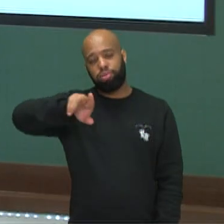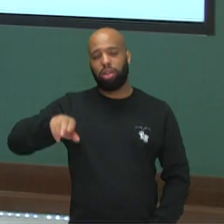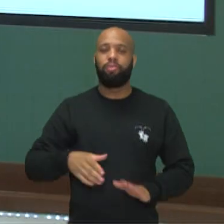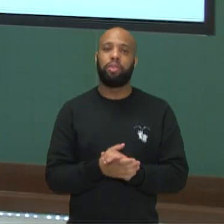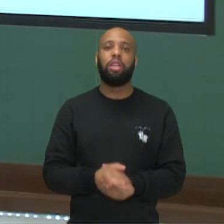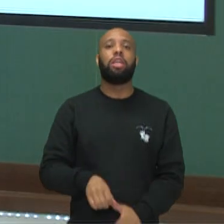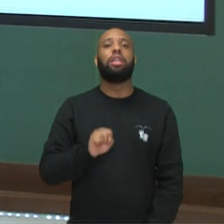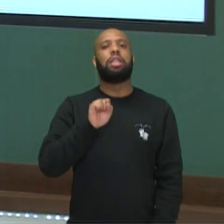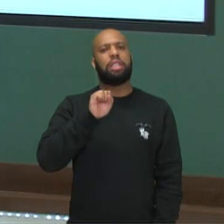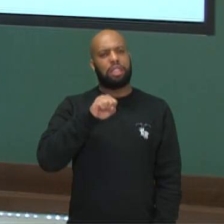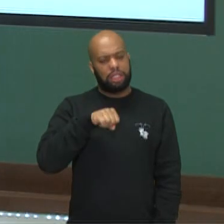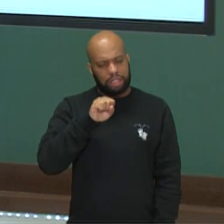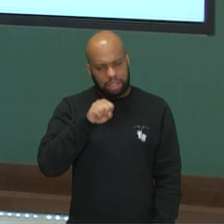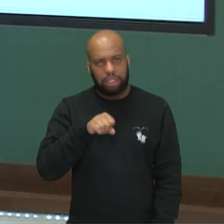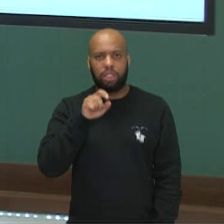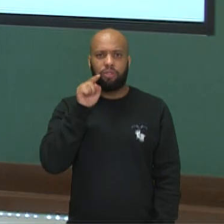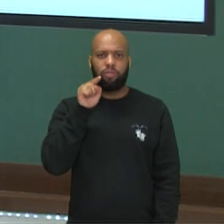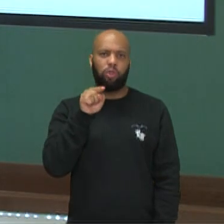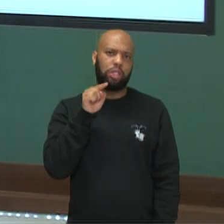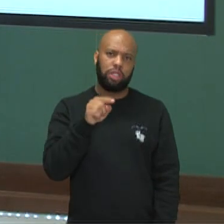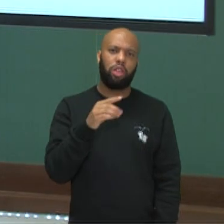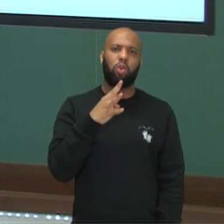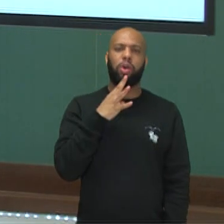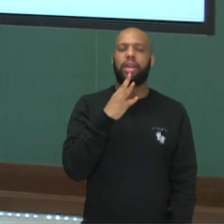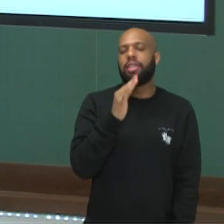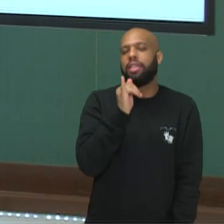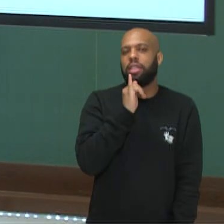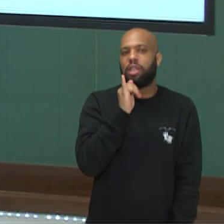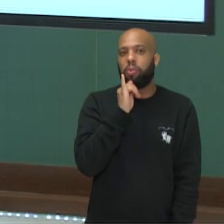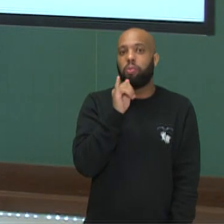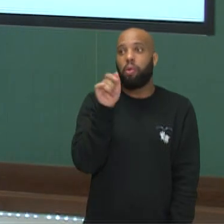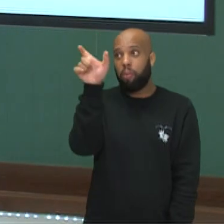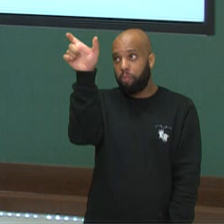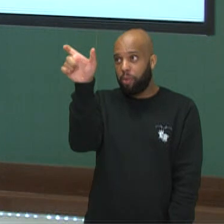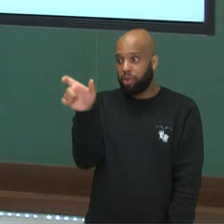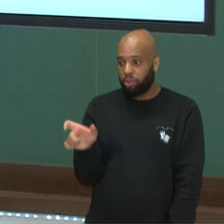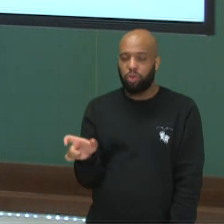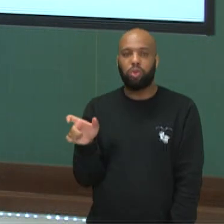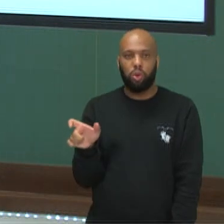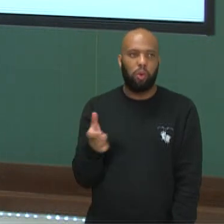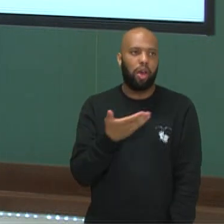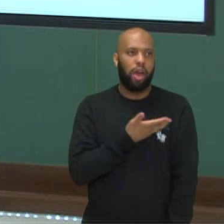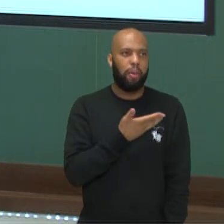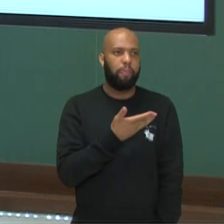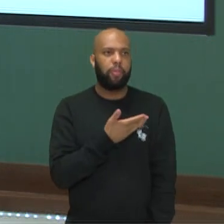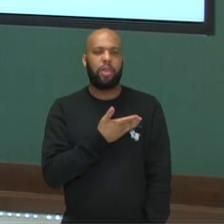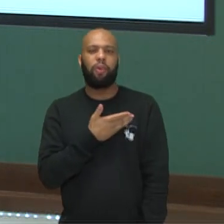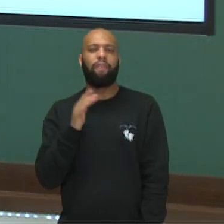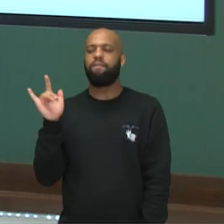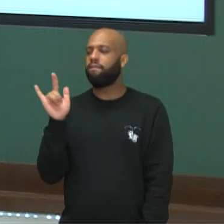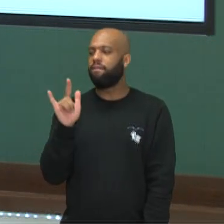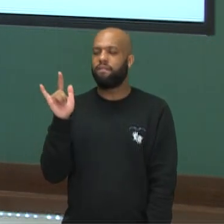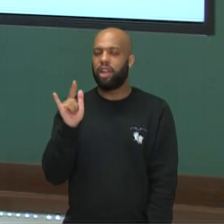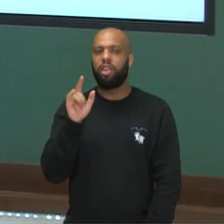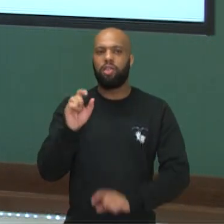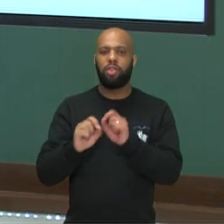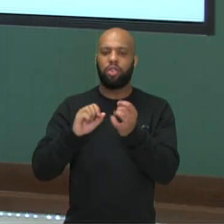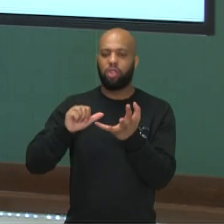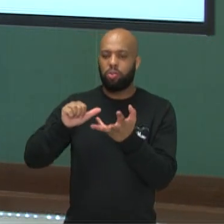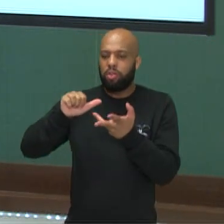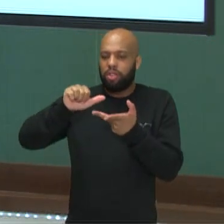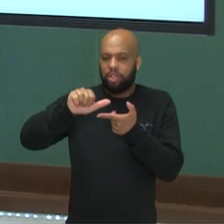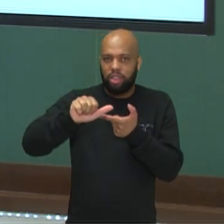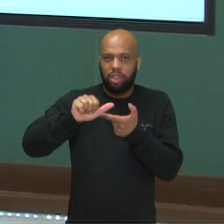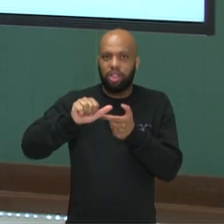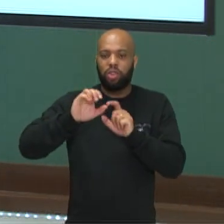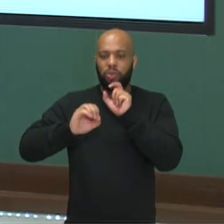sim, eu conheço uma pessoa, um parça que ele adora uma substância classificada